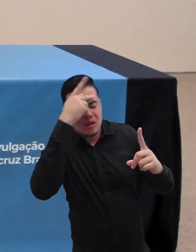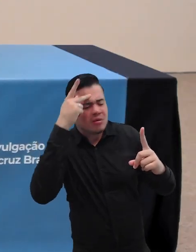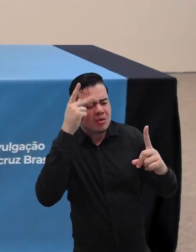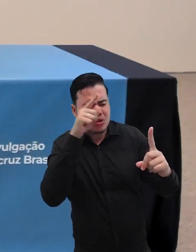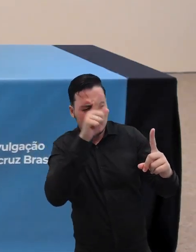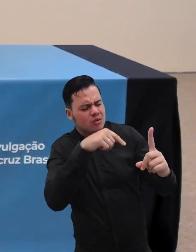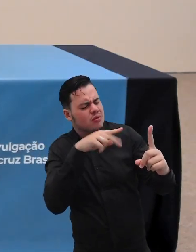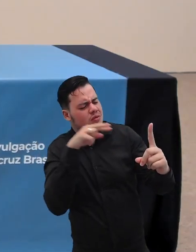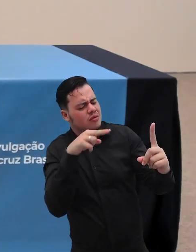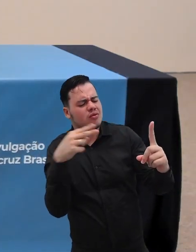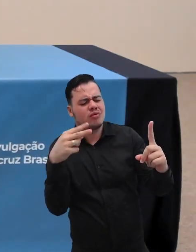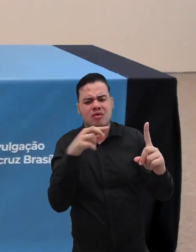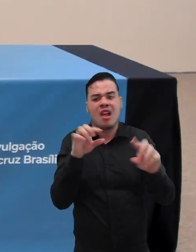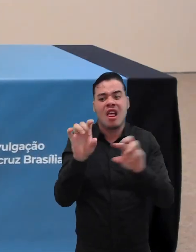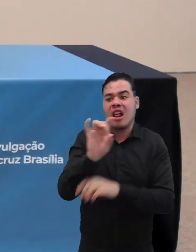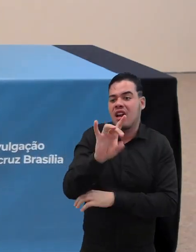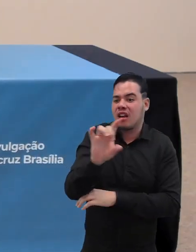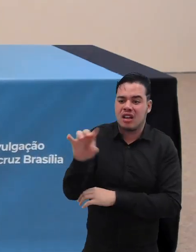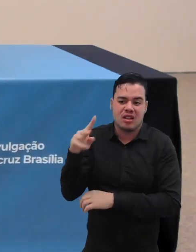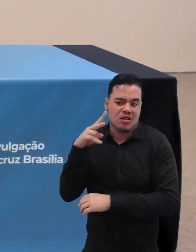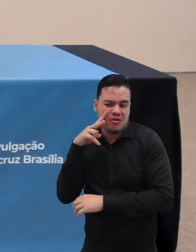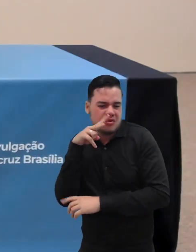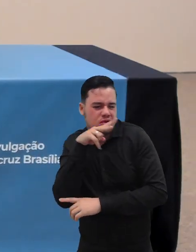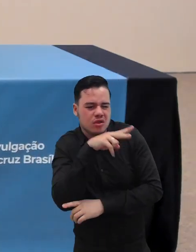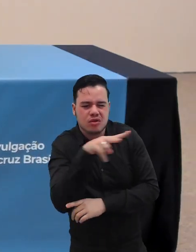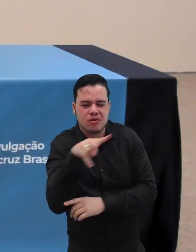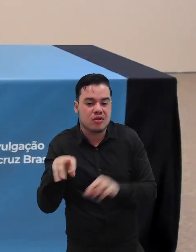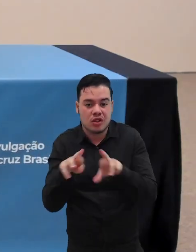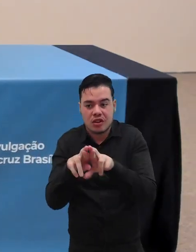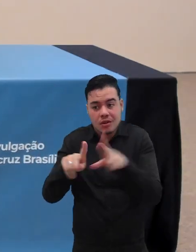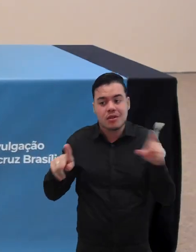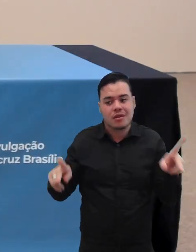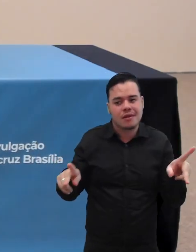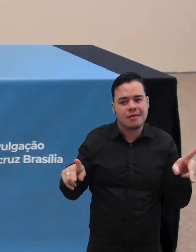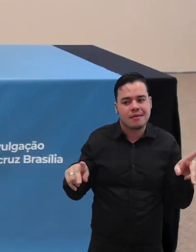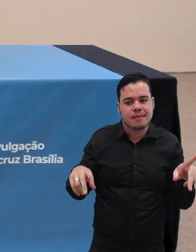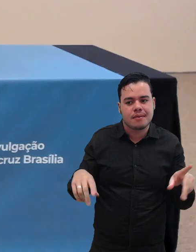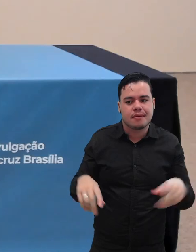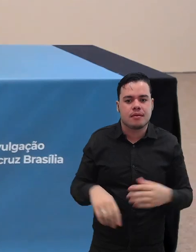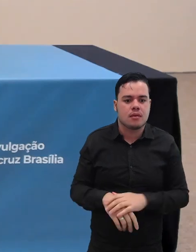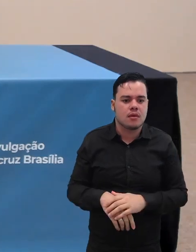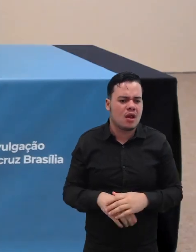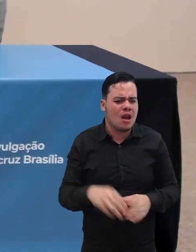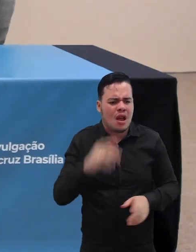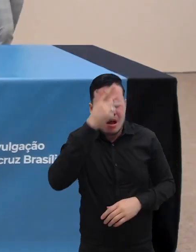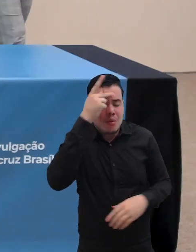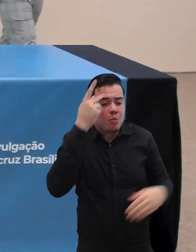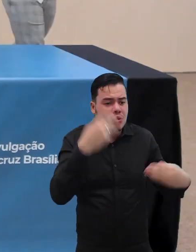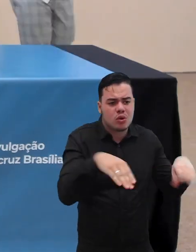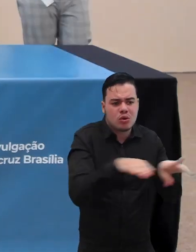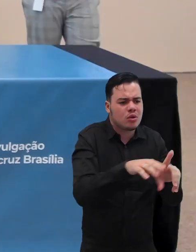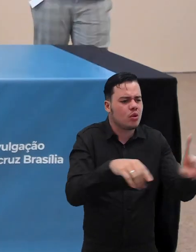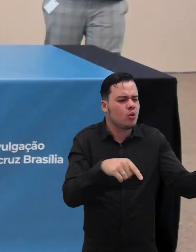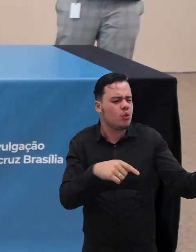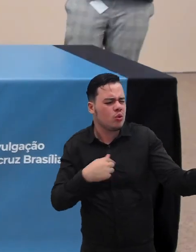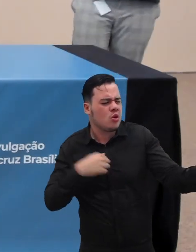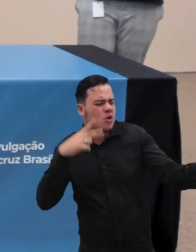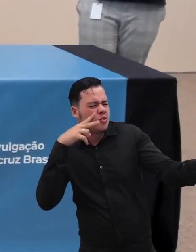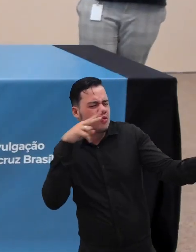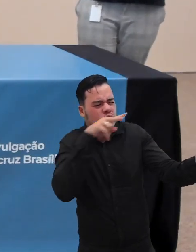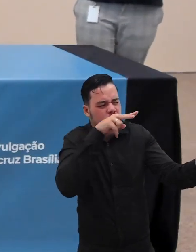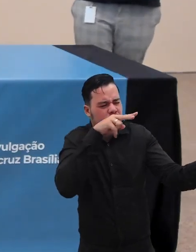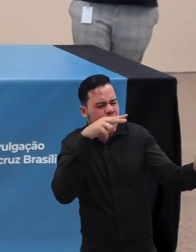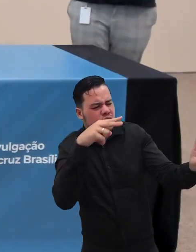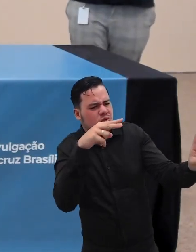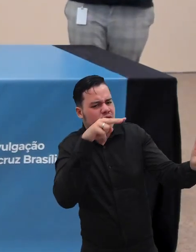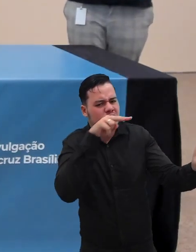outro. E a gente pode ver de formas diferentes, né, as mesmas pessoas. Aí ela falou, Inácio é um homem branco,